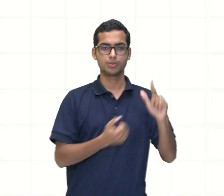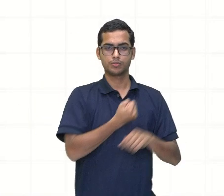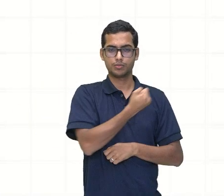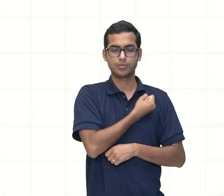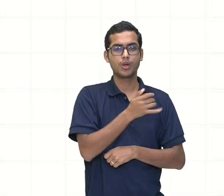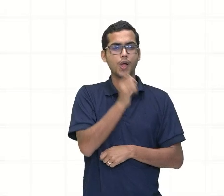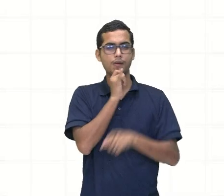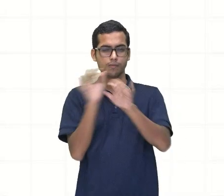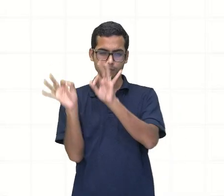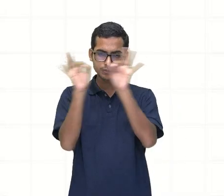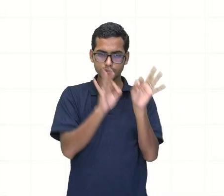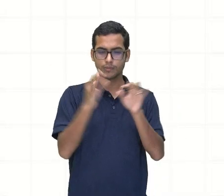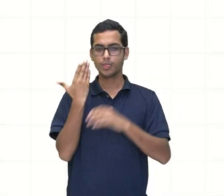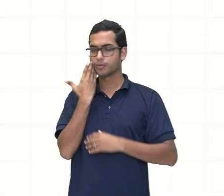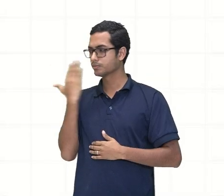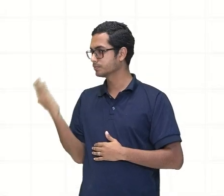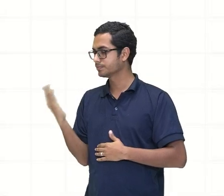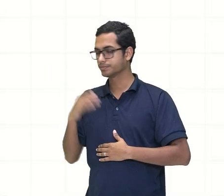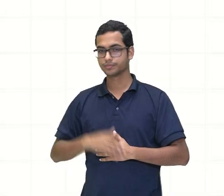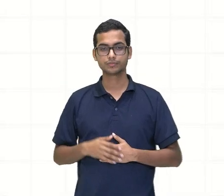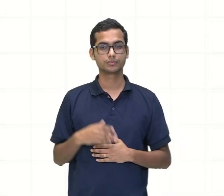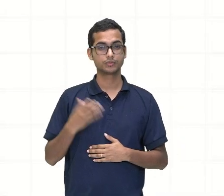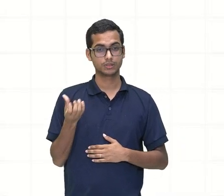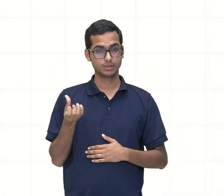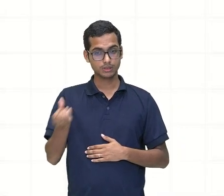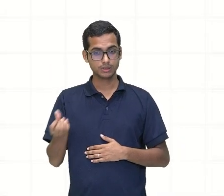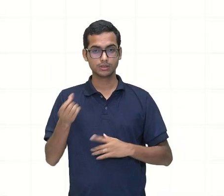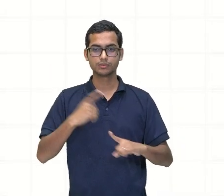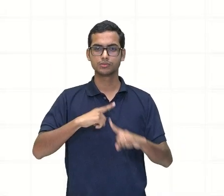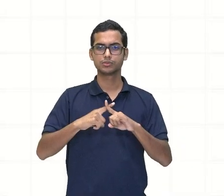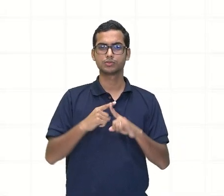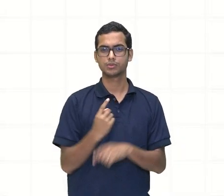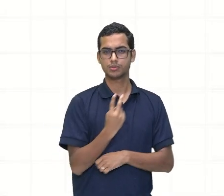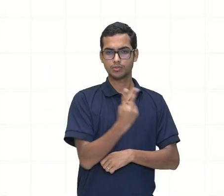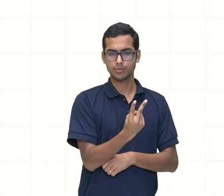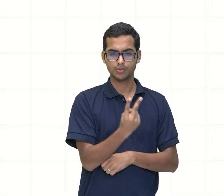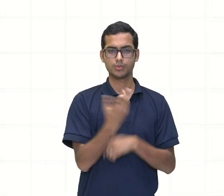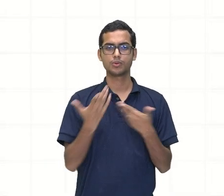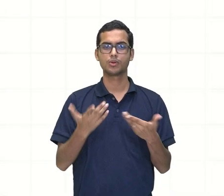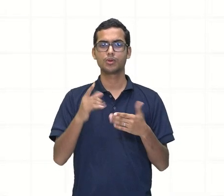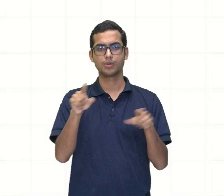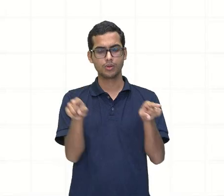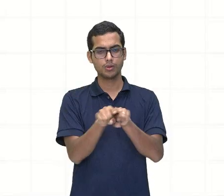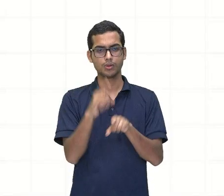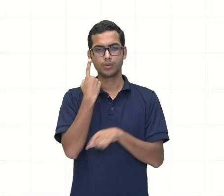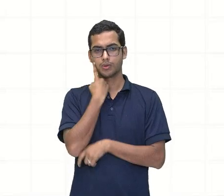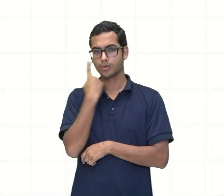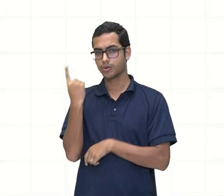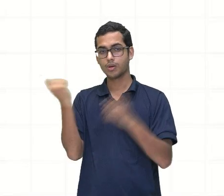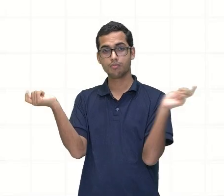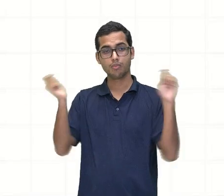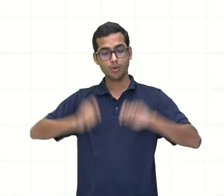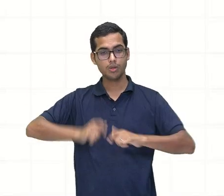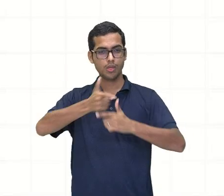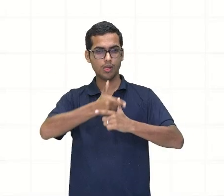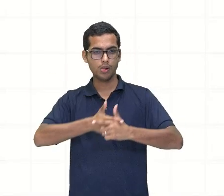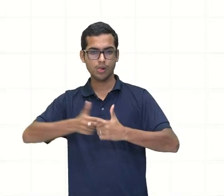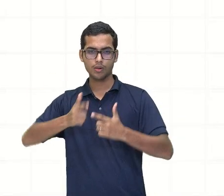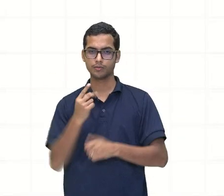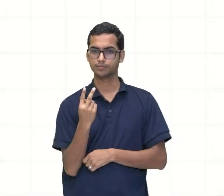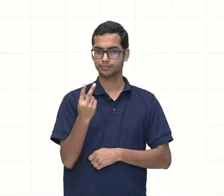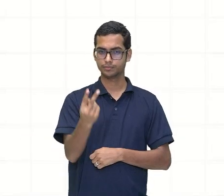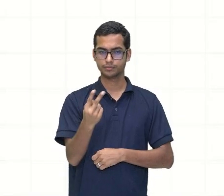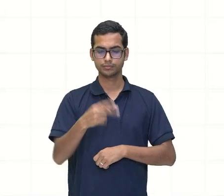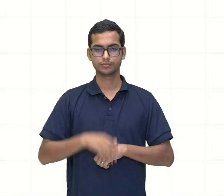exemplo, 6 é múltiplo de 2 e, portanto, é divisível por 2. Ou seja, 2